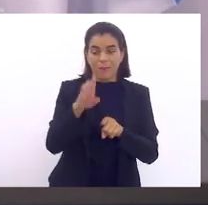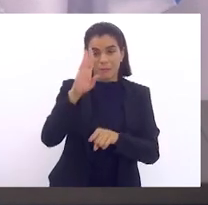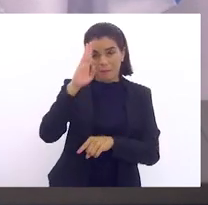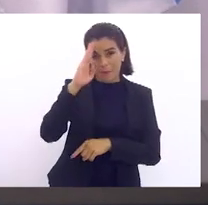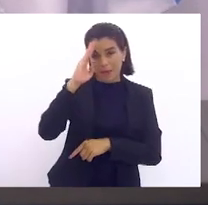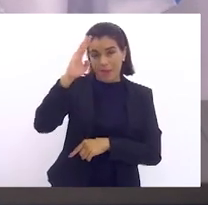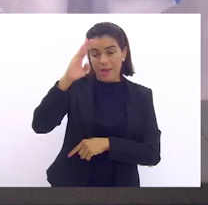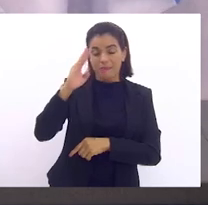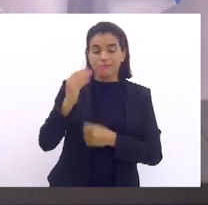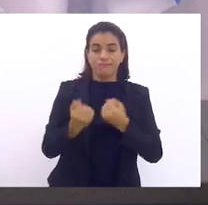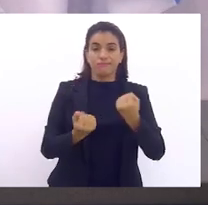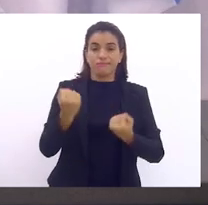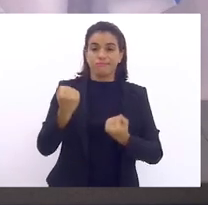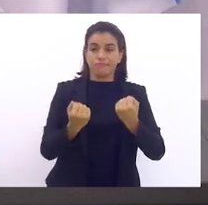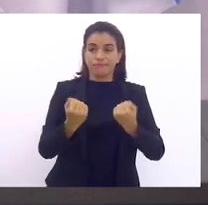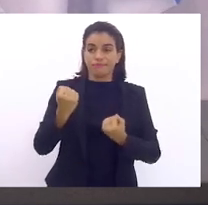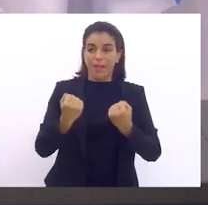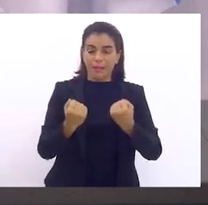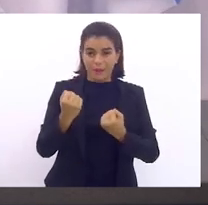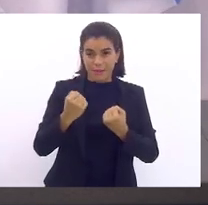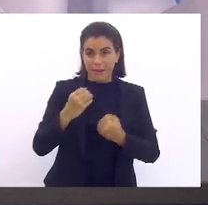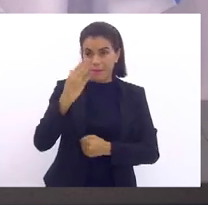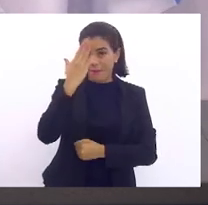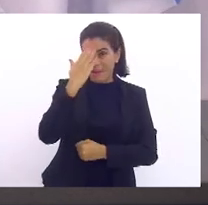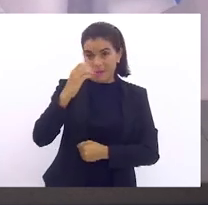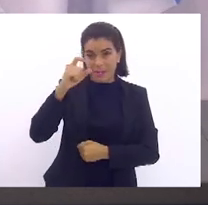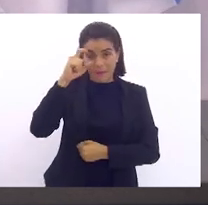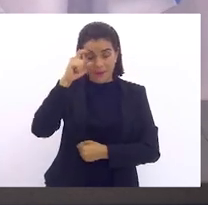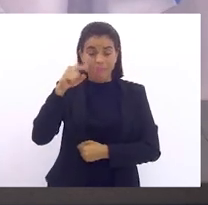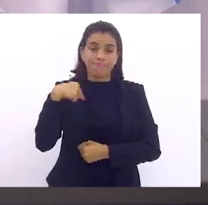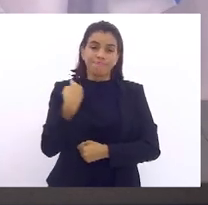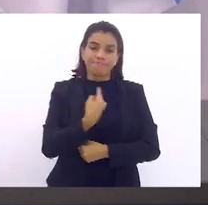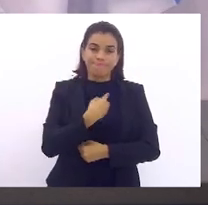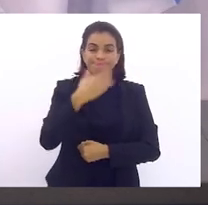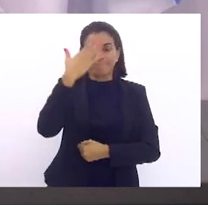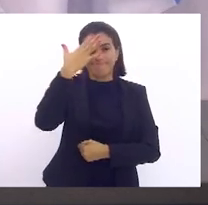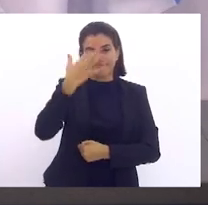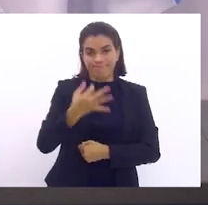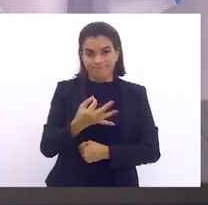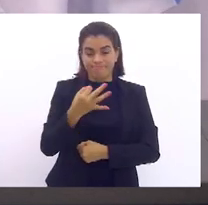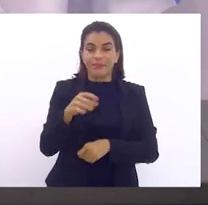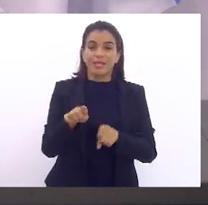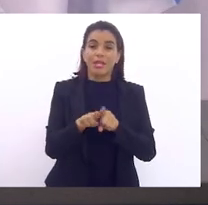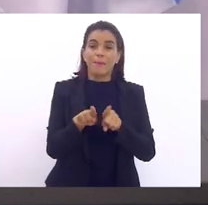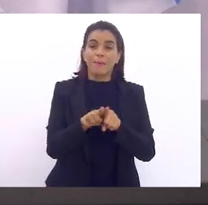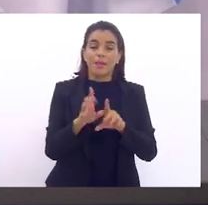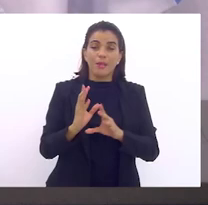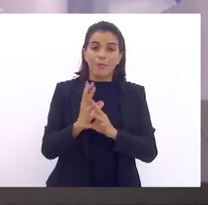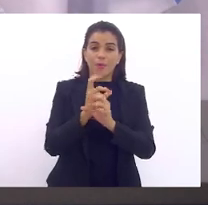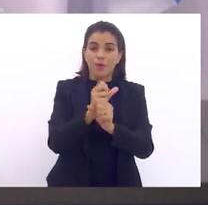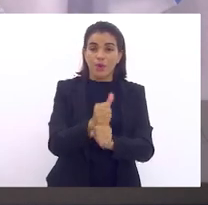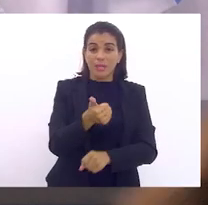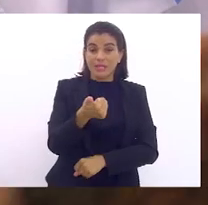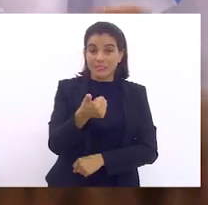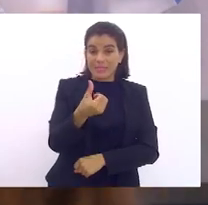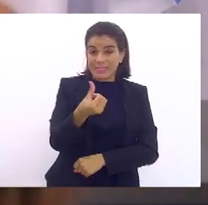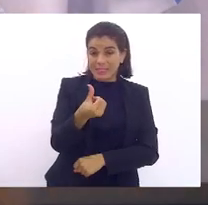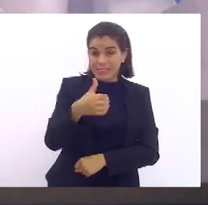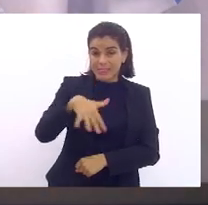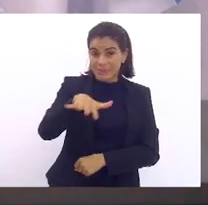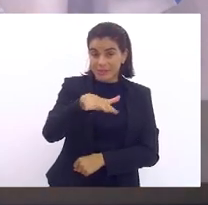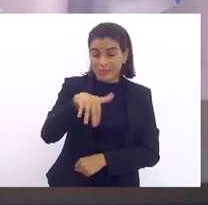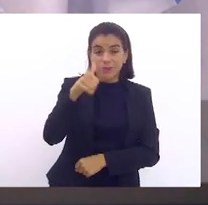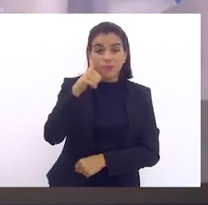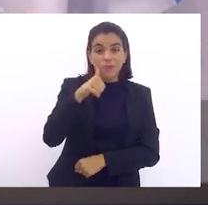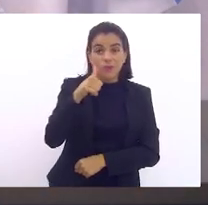gente entende também essa esse esforço conjunto e foram 16 casos de mulheres que passaram por algum tipo